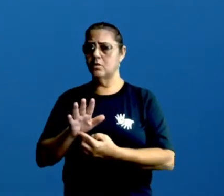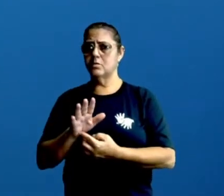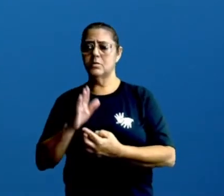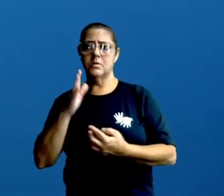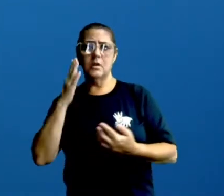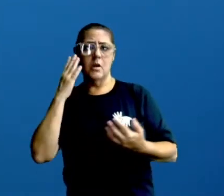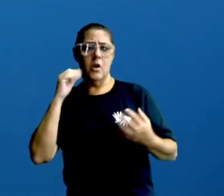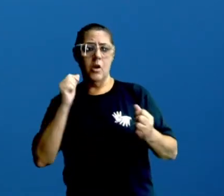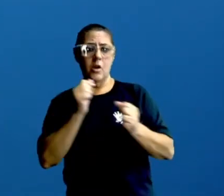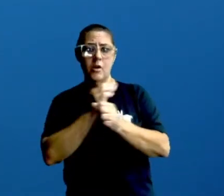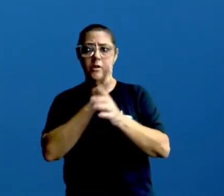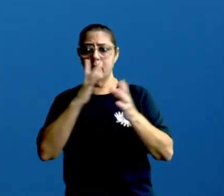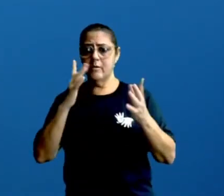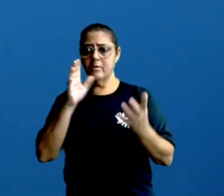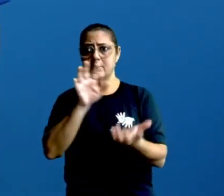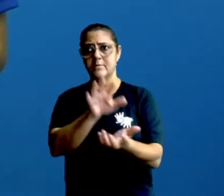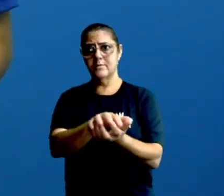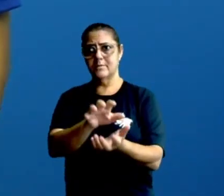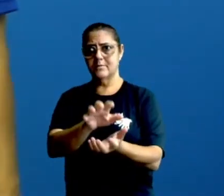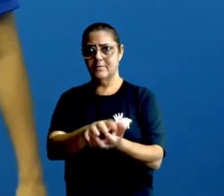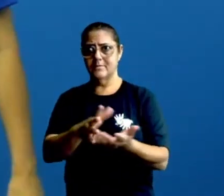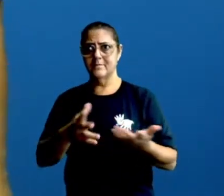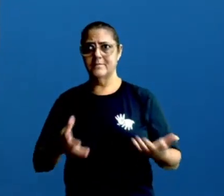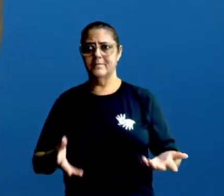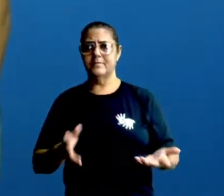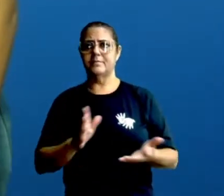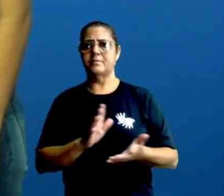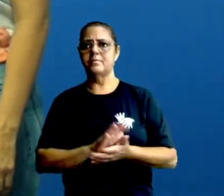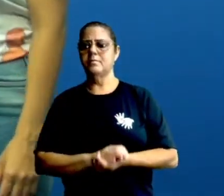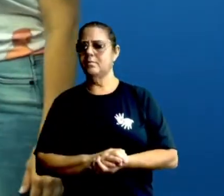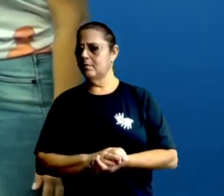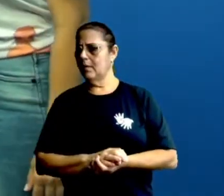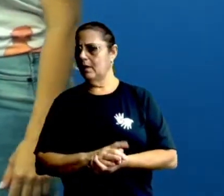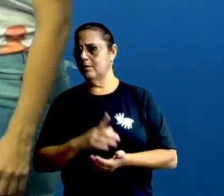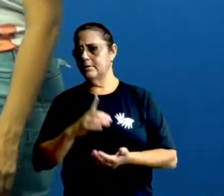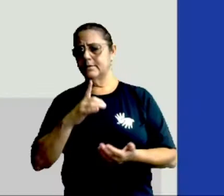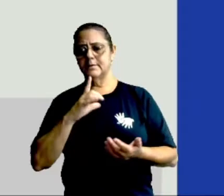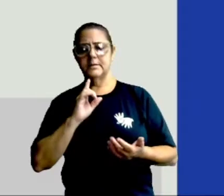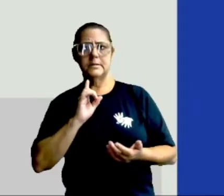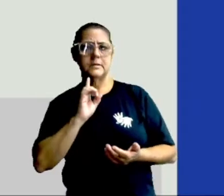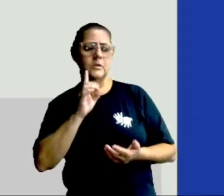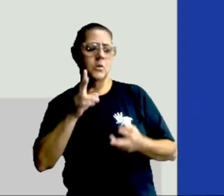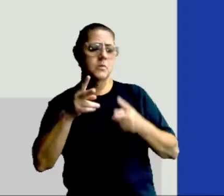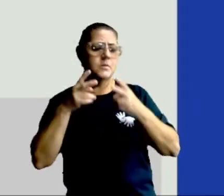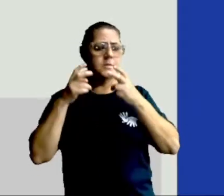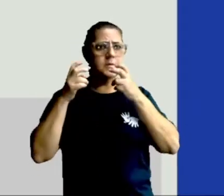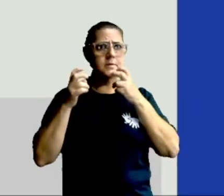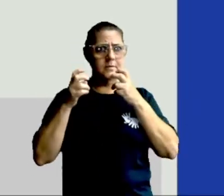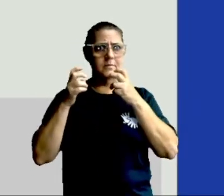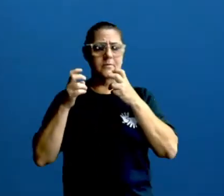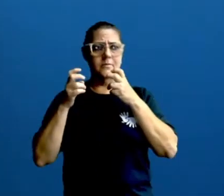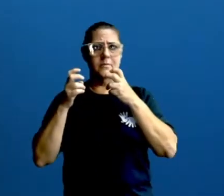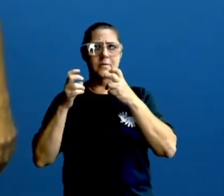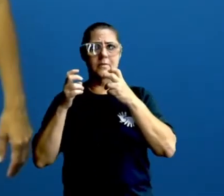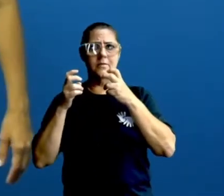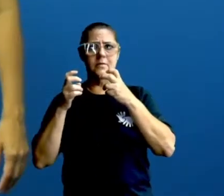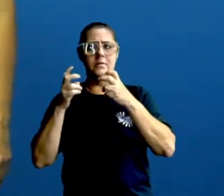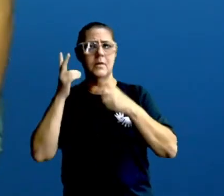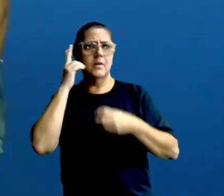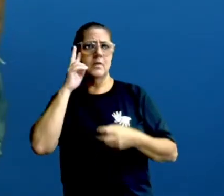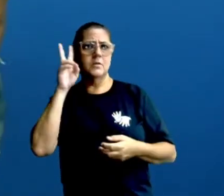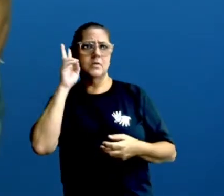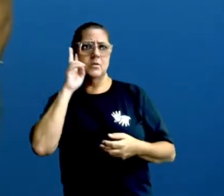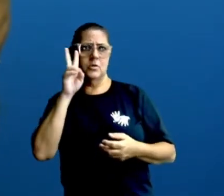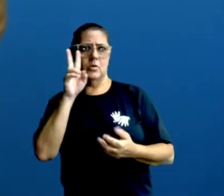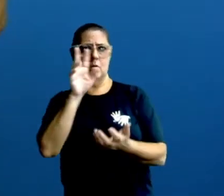gloriosa história do nosso estado. Então vamos lá? Olha, se a gente for observar, a história